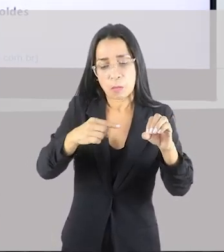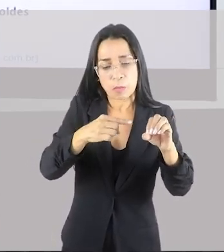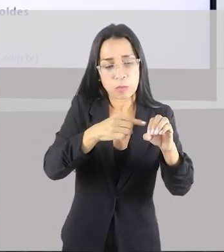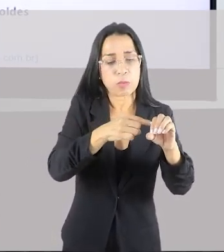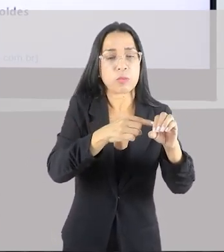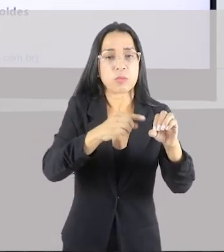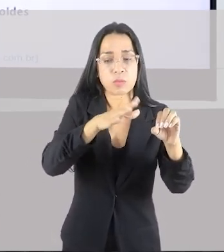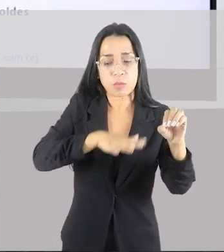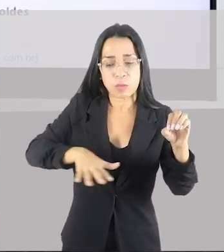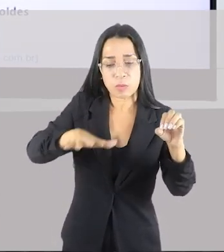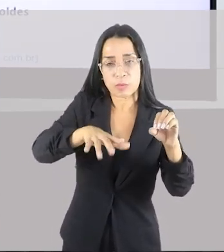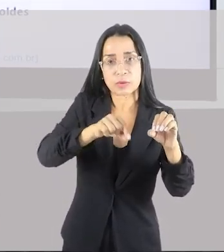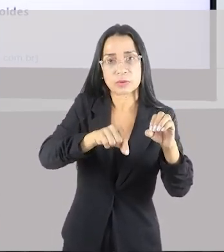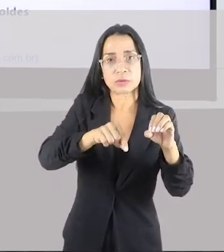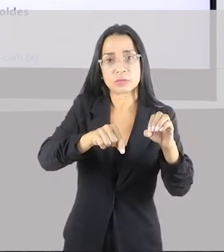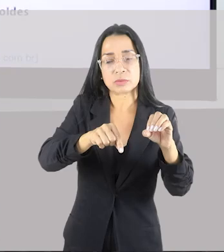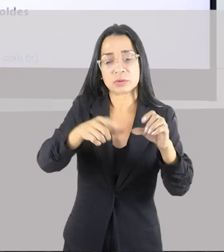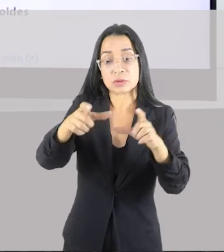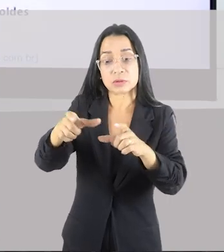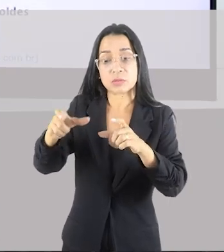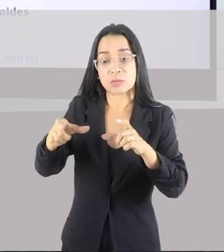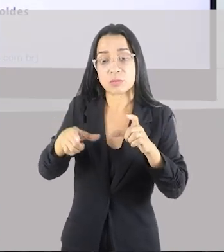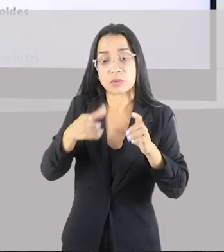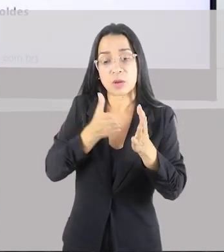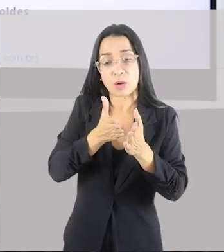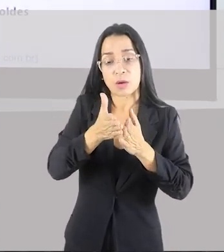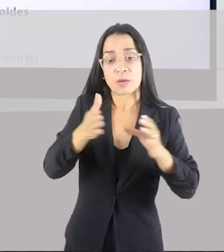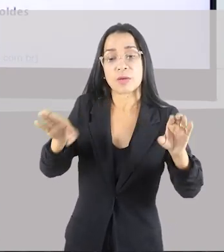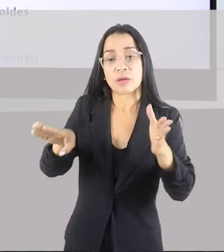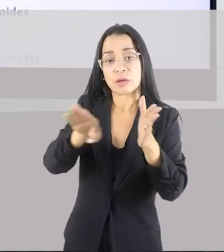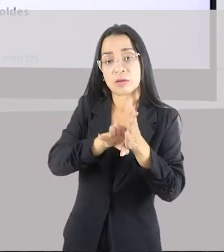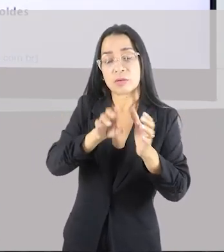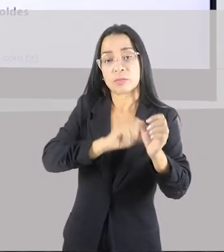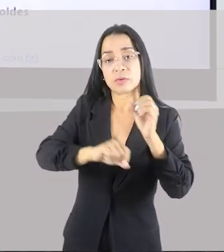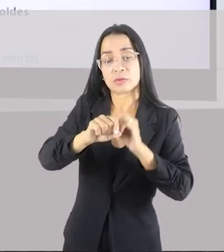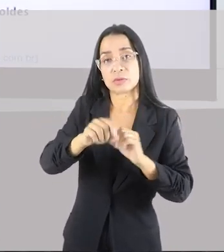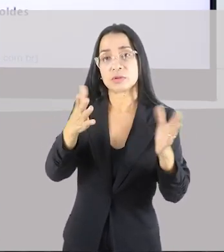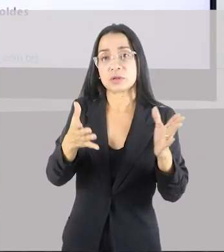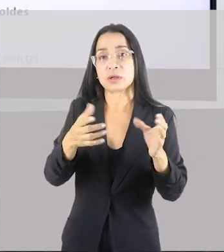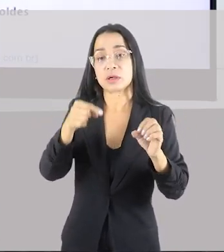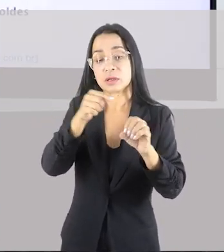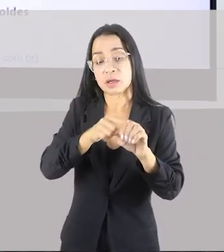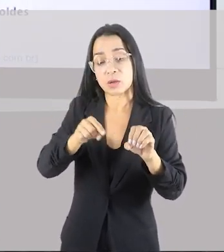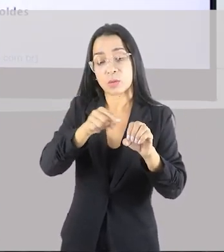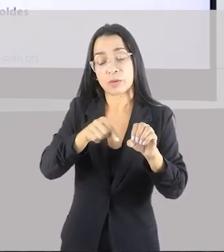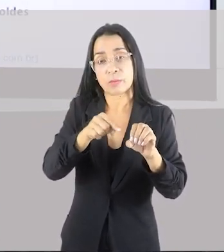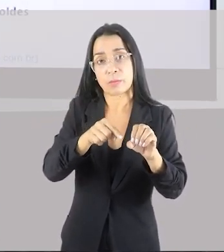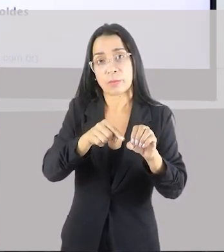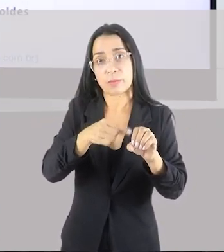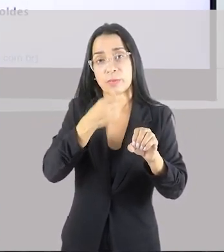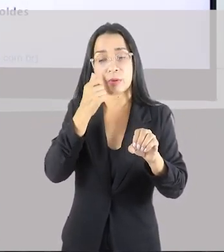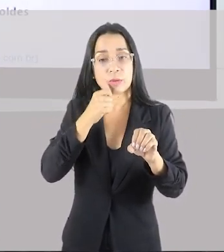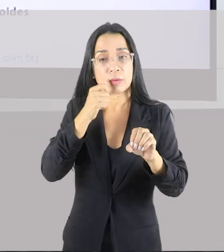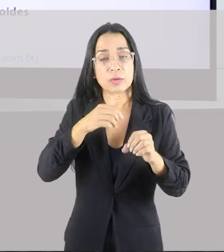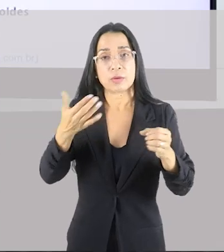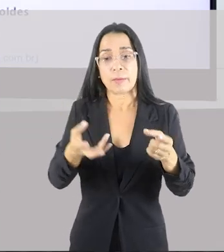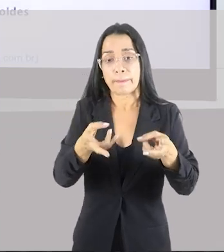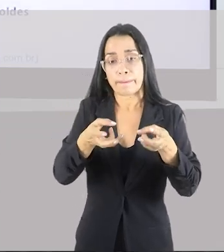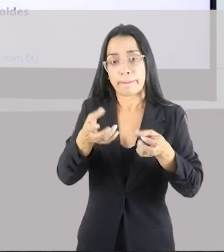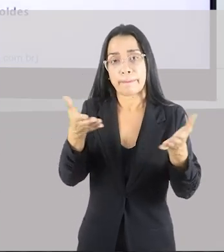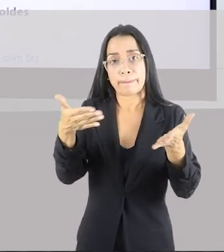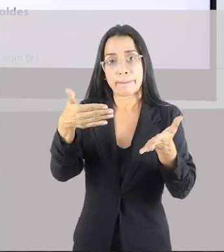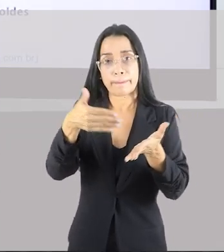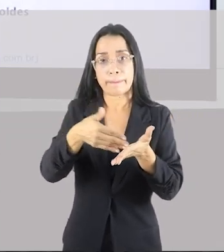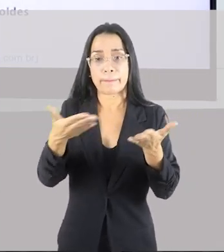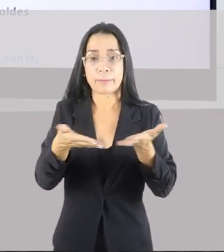um determinado espaço, um determinado caminho, para chegar no gameta feminino. E aí perceba que até agora a gente